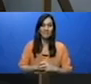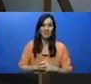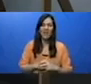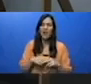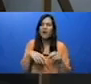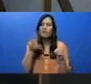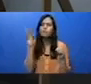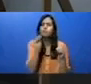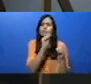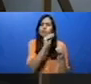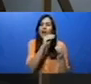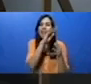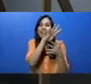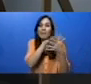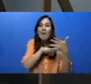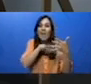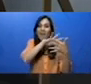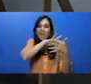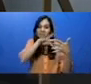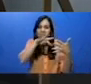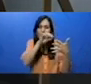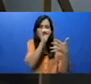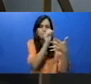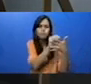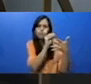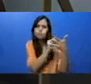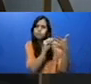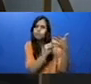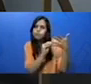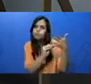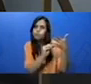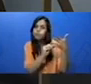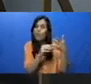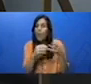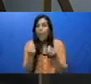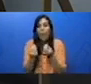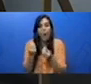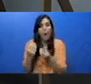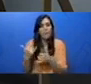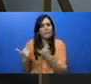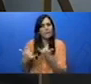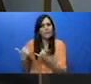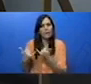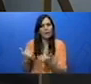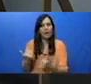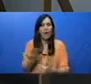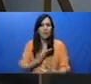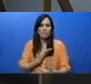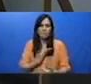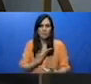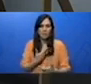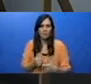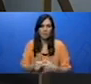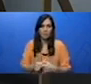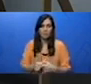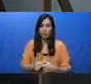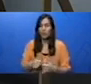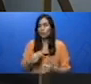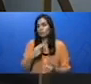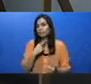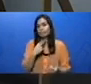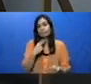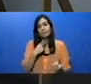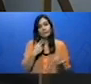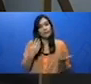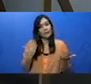Preencha as tabelas abaixo enquanto joga com os colegas. Nós gostaríamos de fazer na escola, mas como nós não podemos, né?